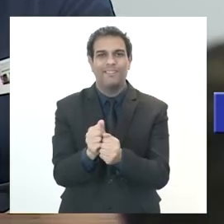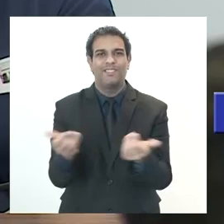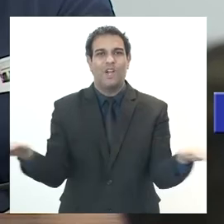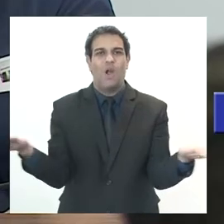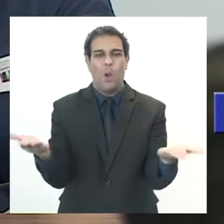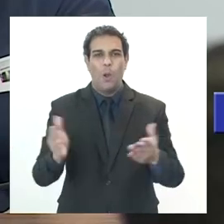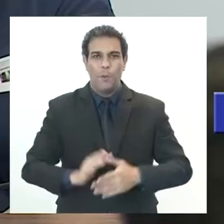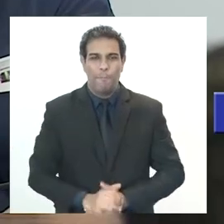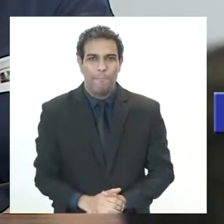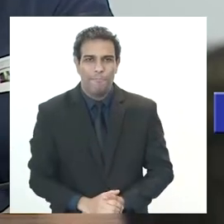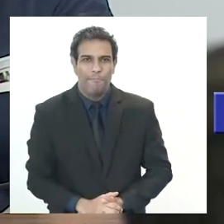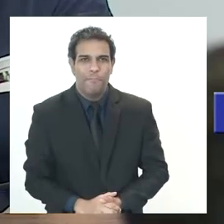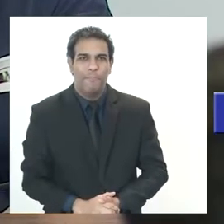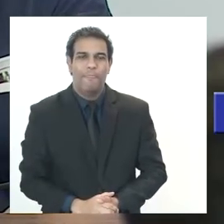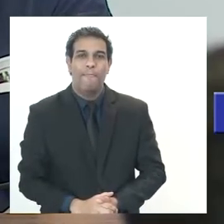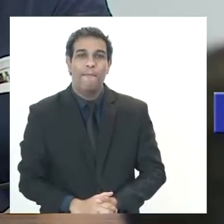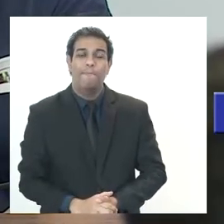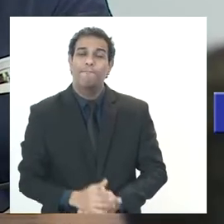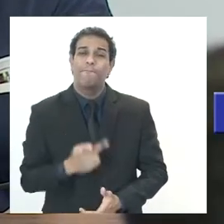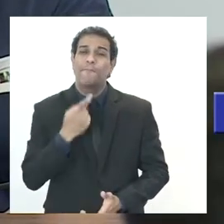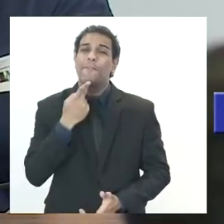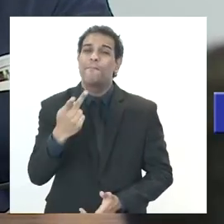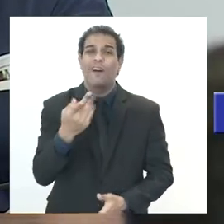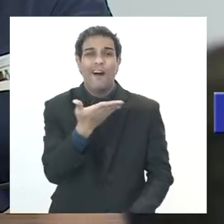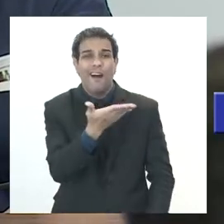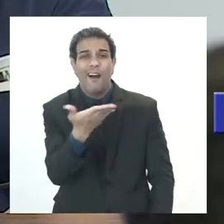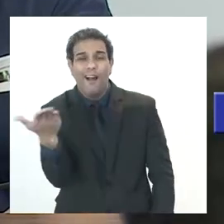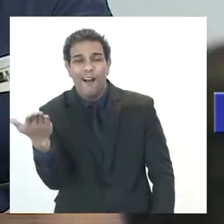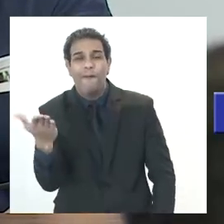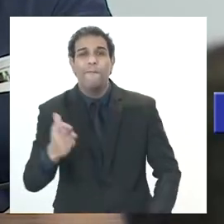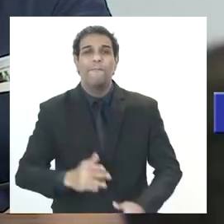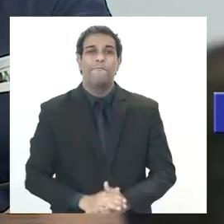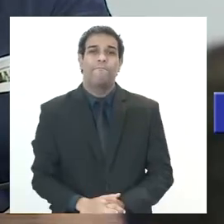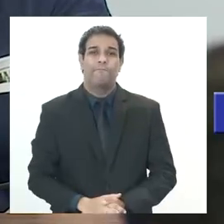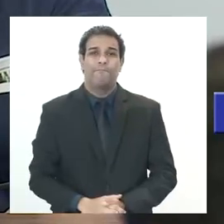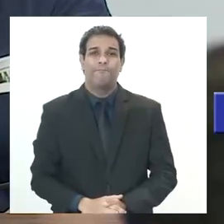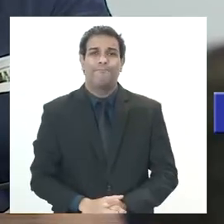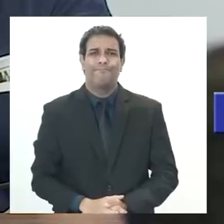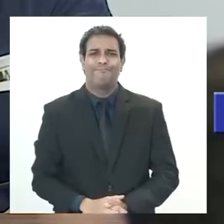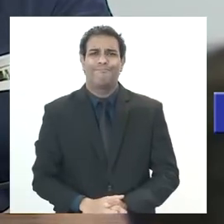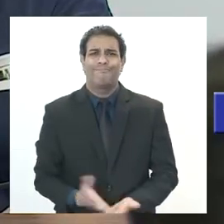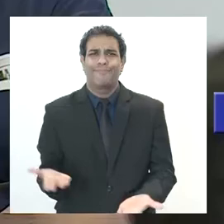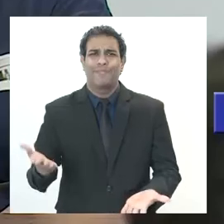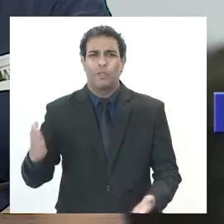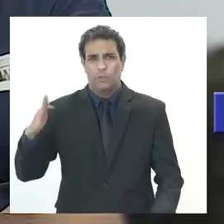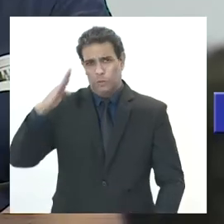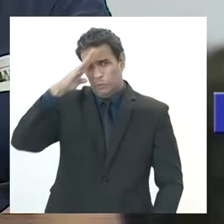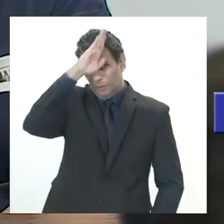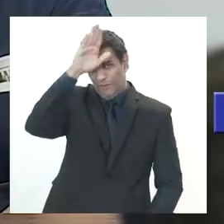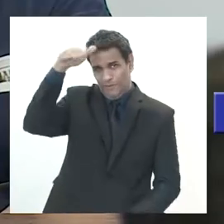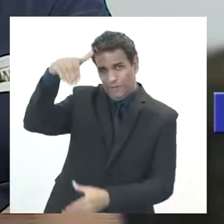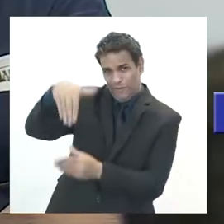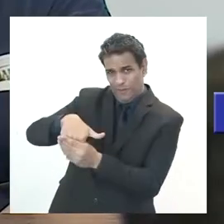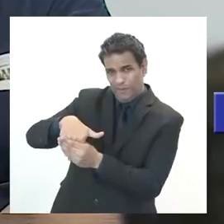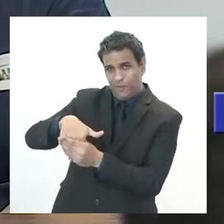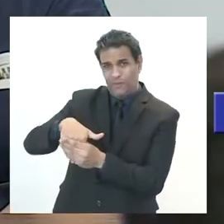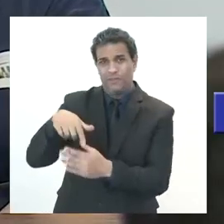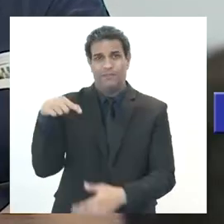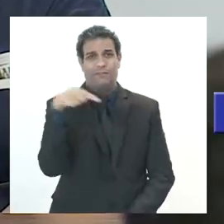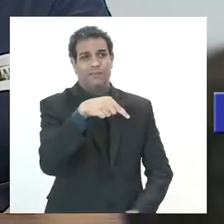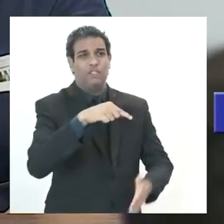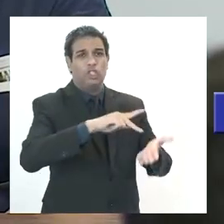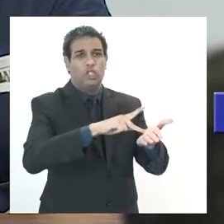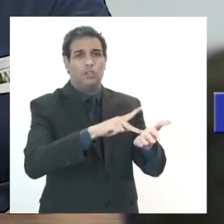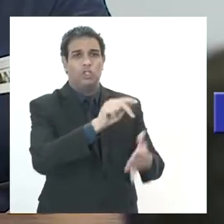É e falar Deputado que desde que esse desgoverno foi eleito asfoc que é o